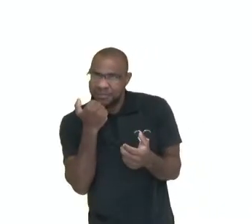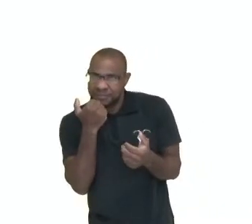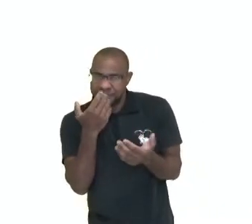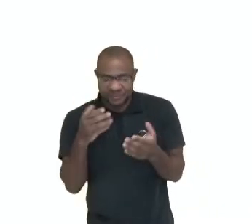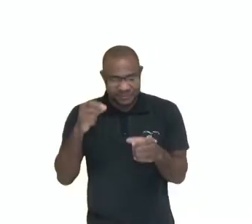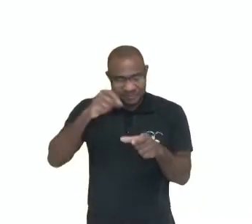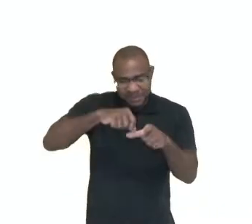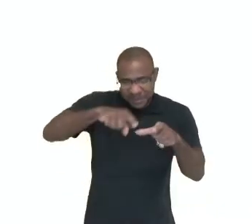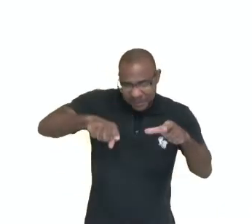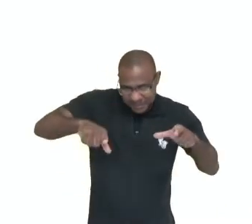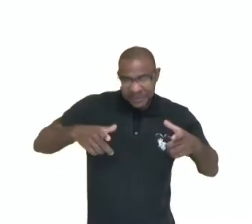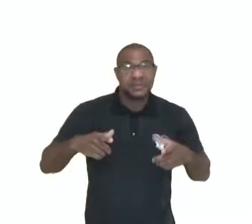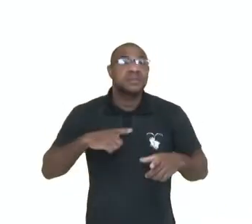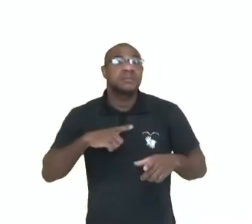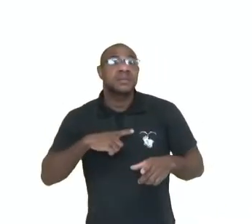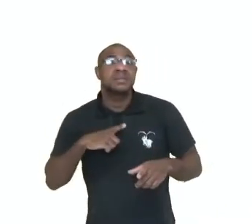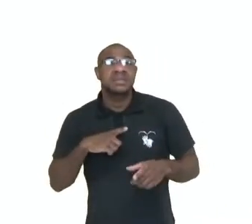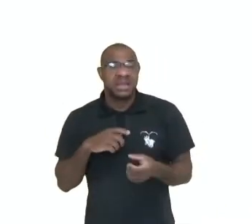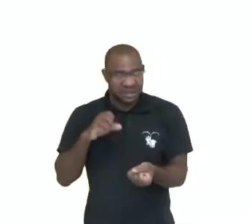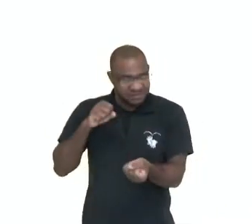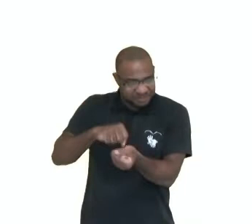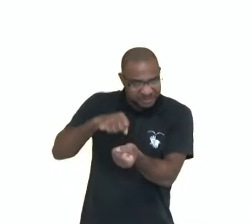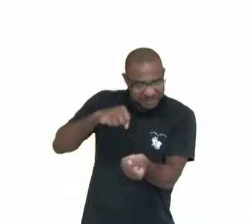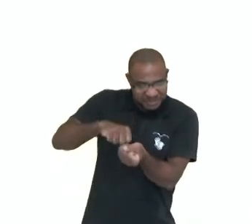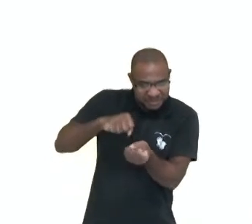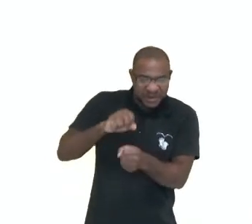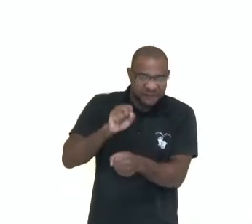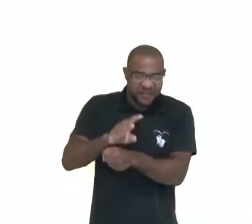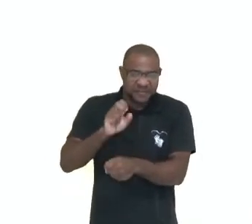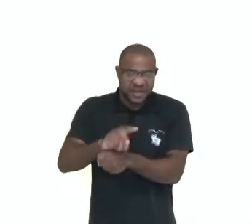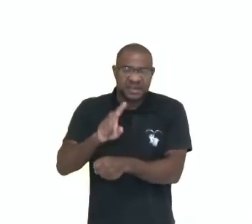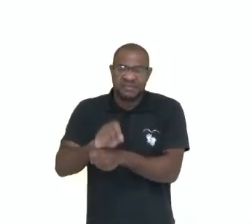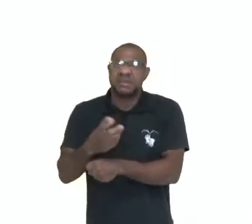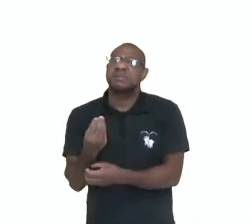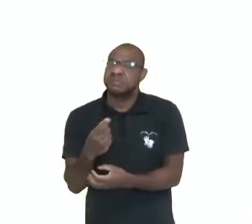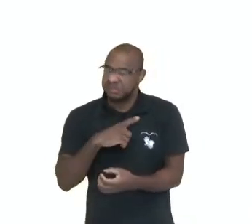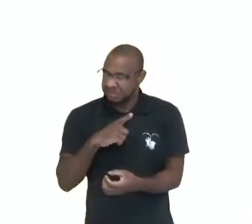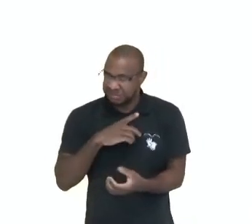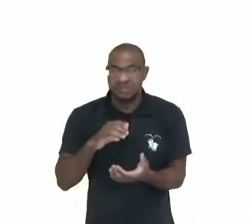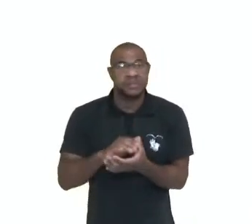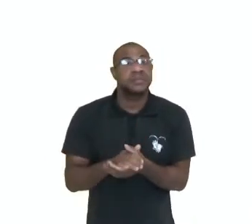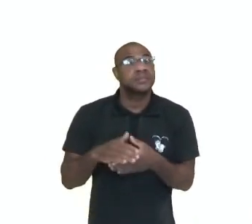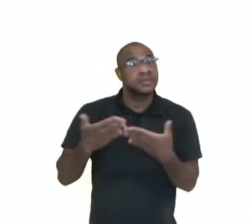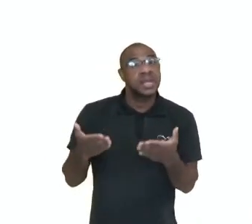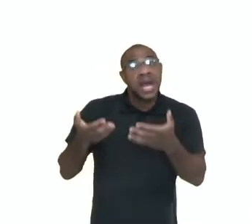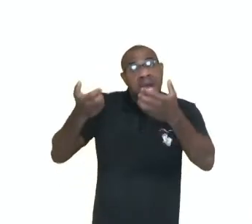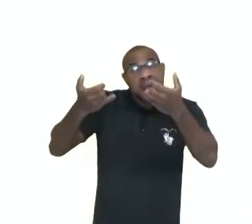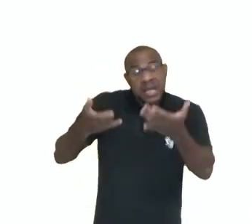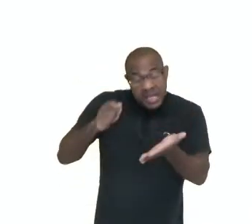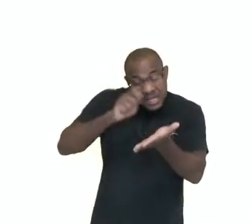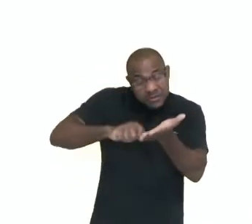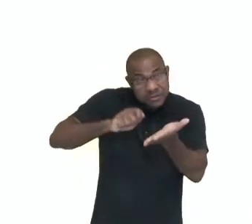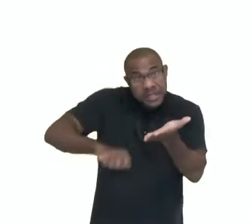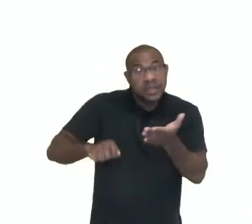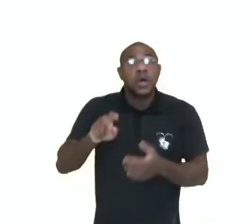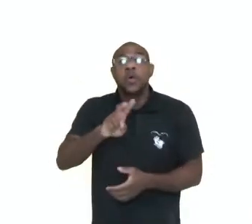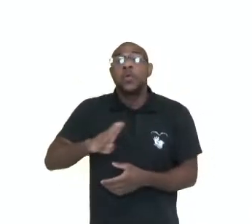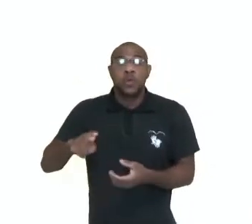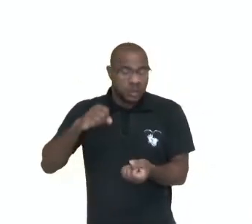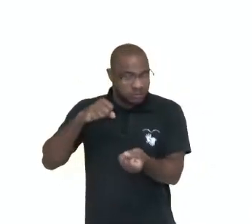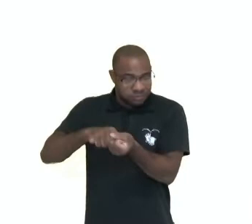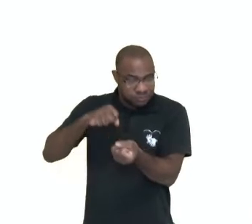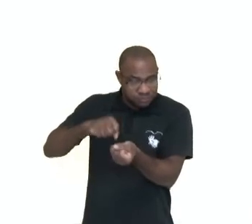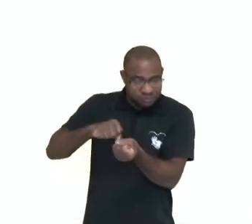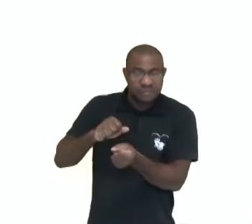produção brasileira está contaminada devido ao uso excessivo de agrotóxicos. Escreva sobre o uso de